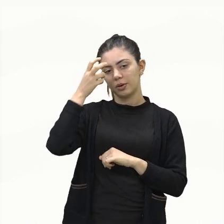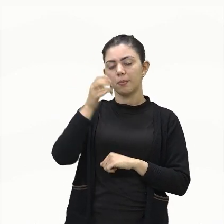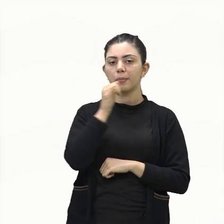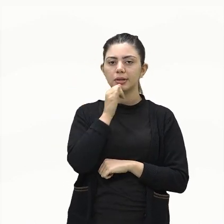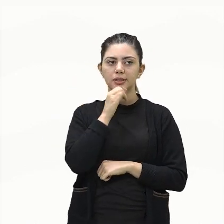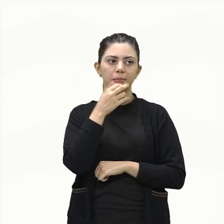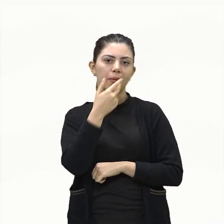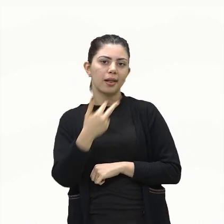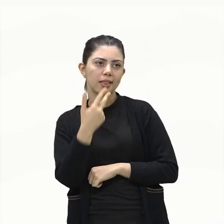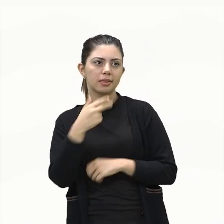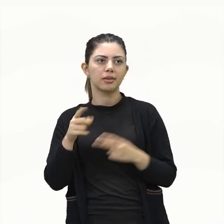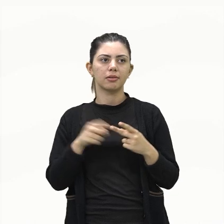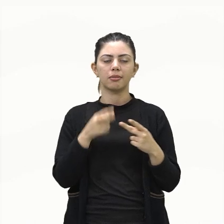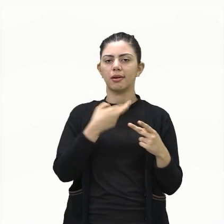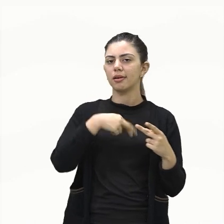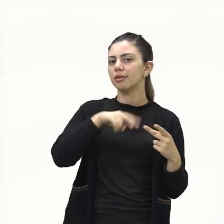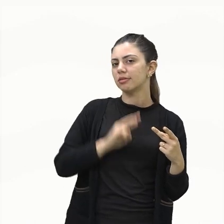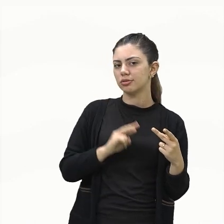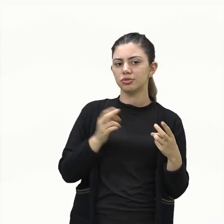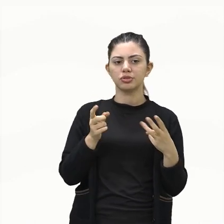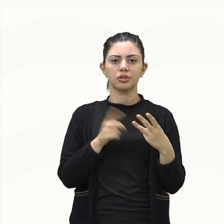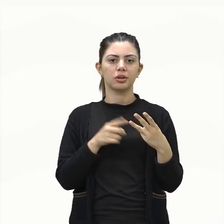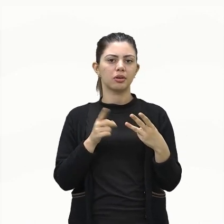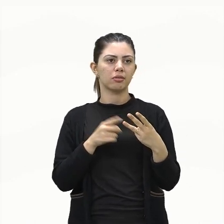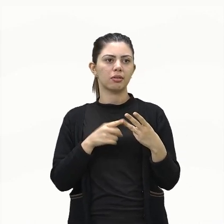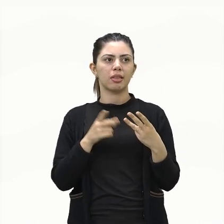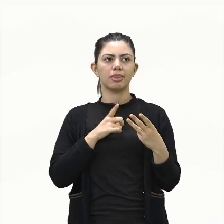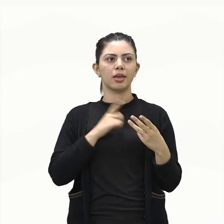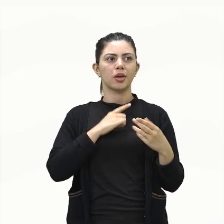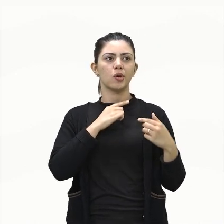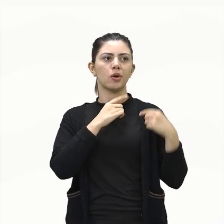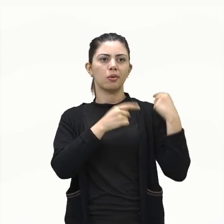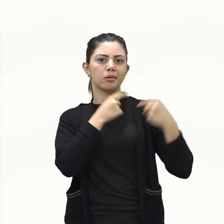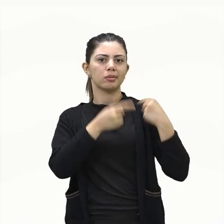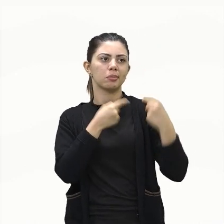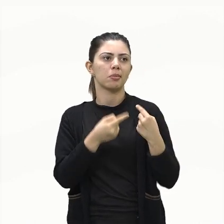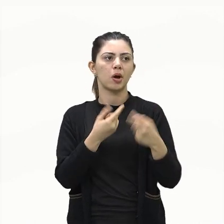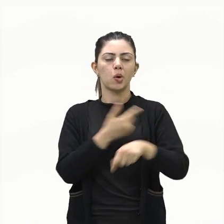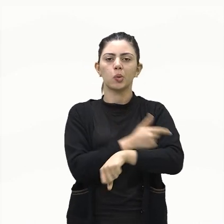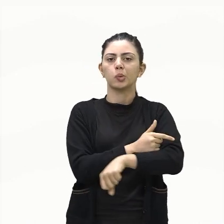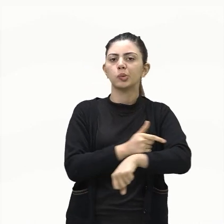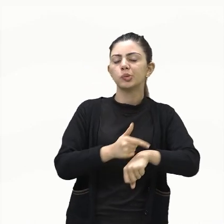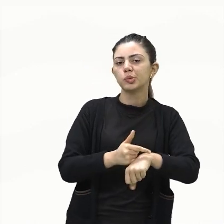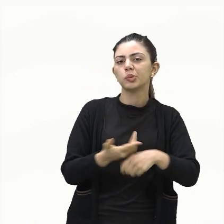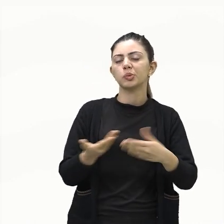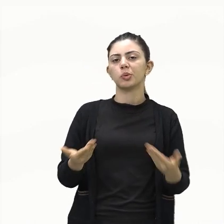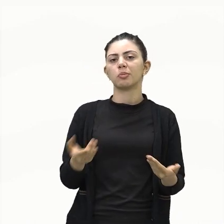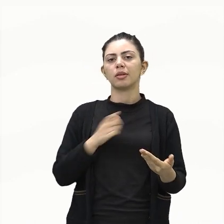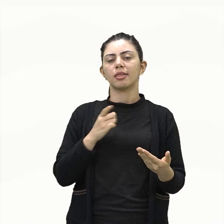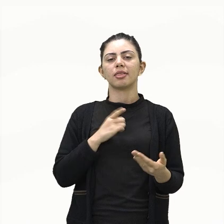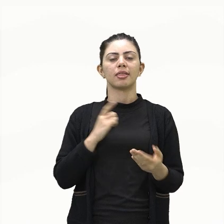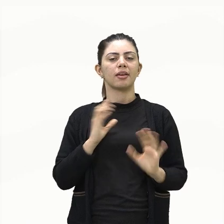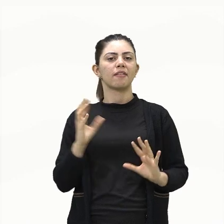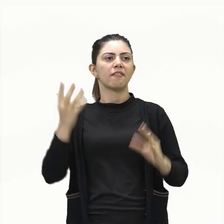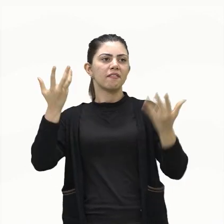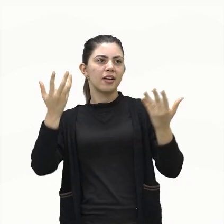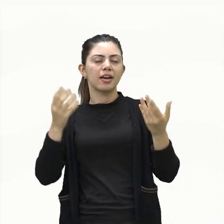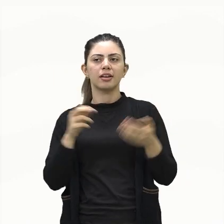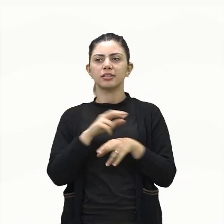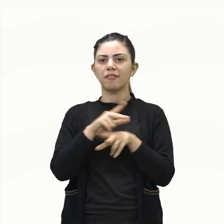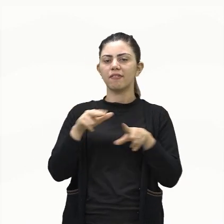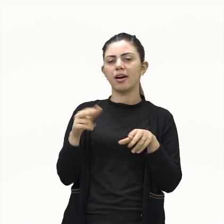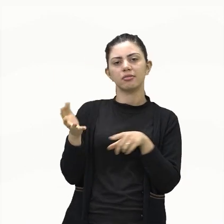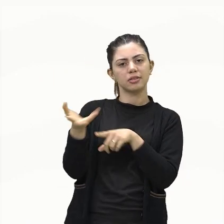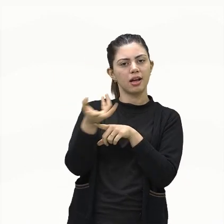língua, a religião, os ritos, as festas, as manifestações artísticas, dentre outros. Tudo